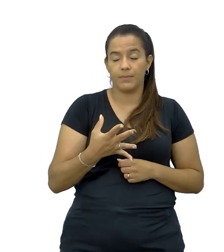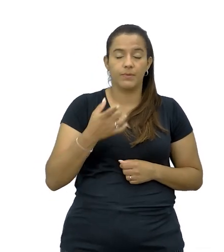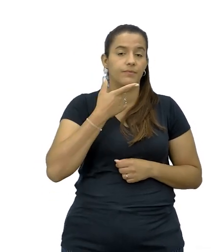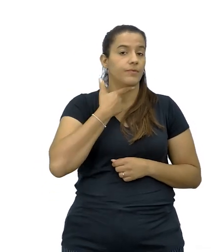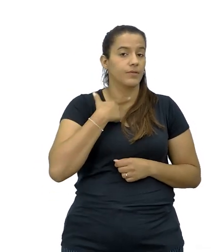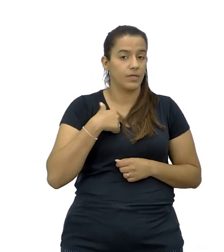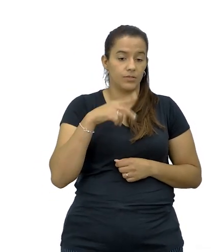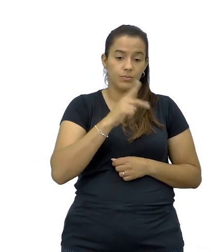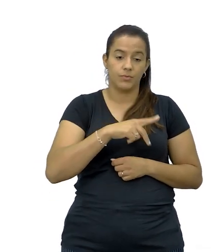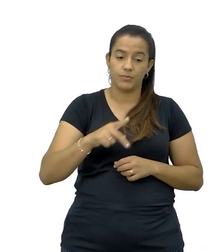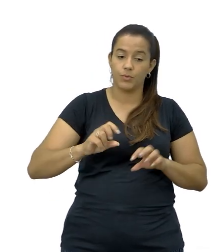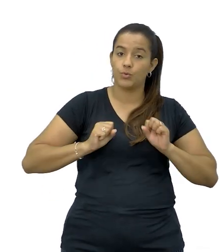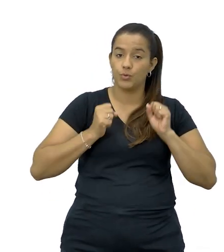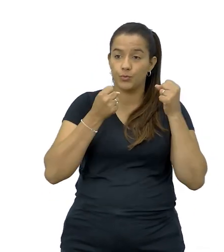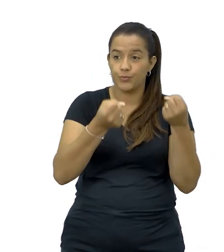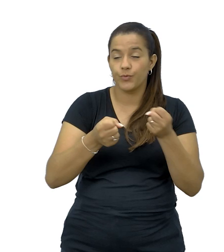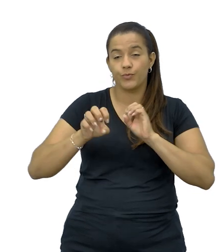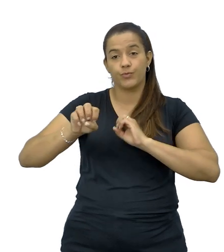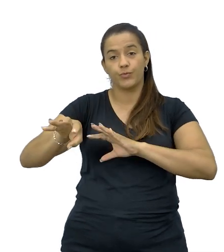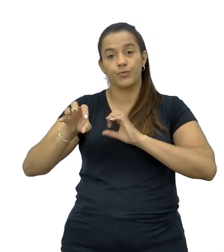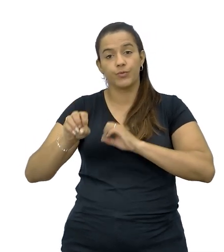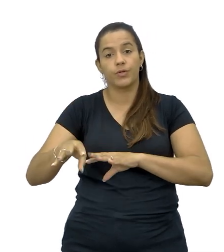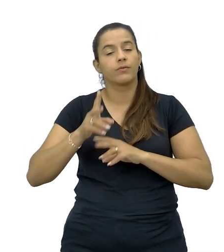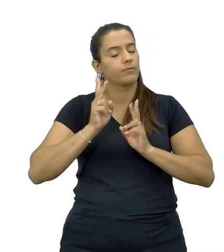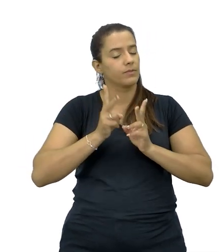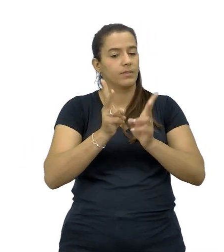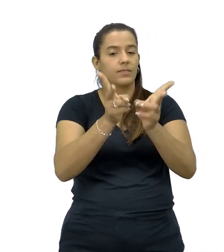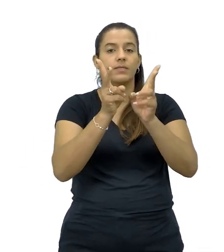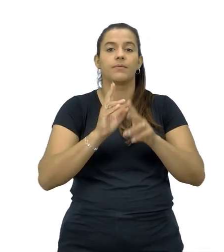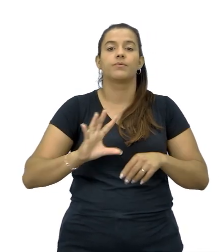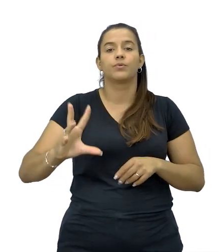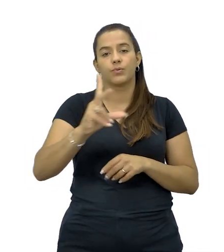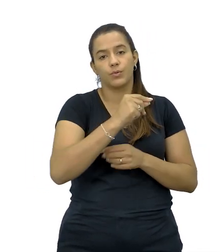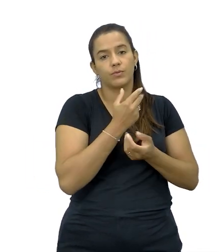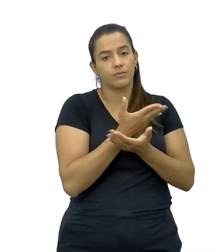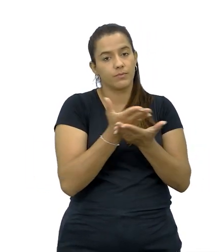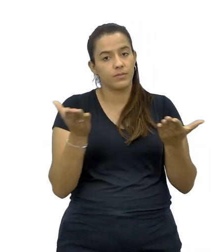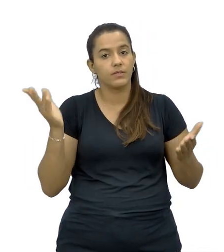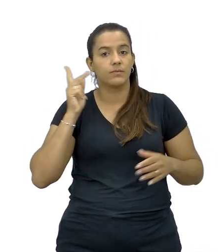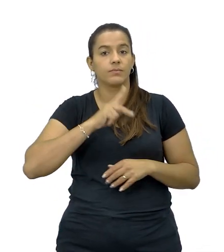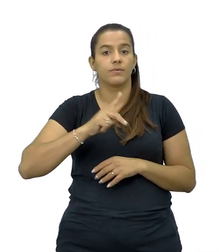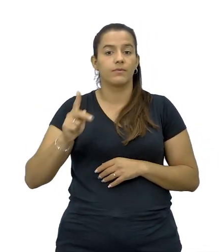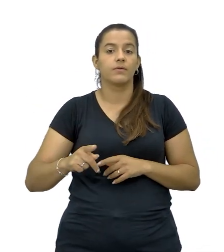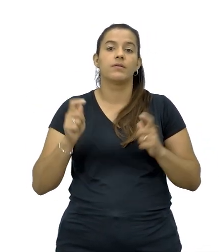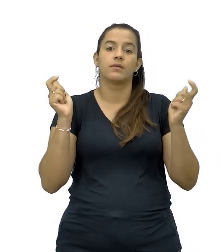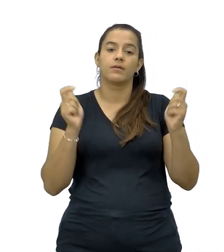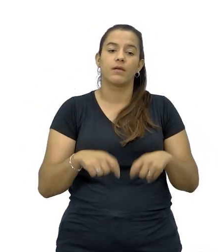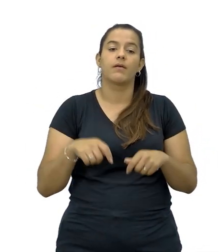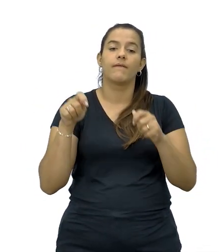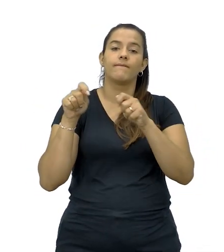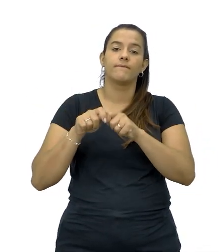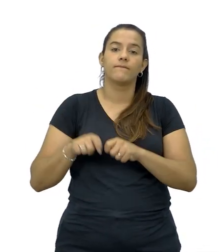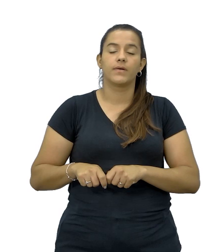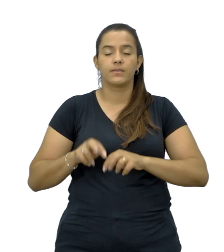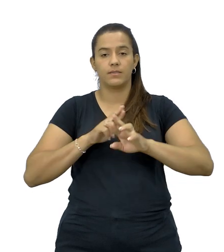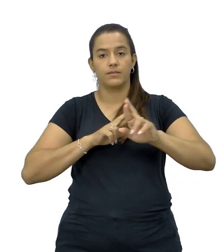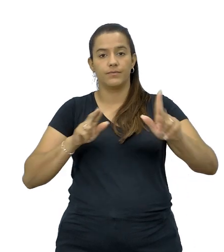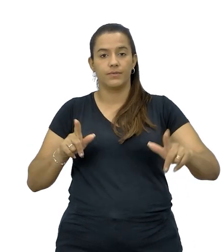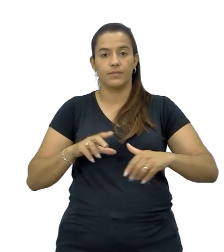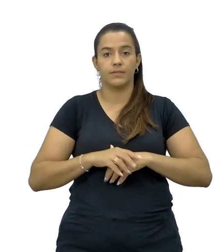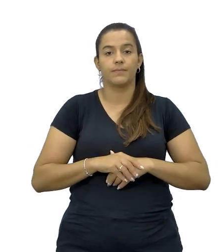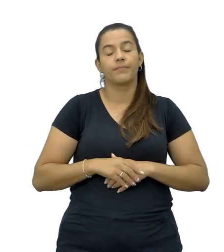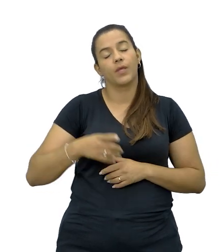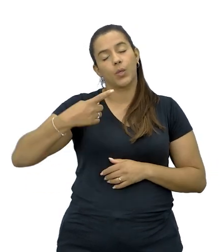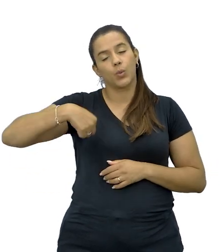do professor, a vontade que eu sei que está sempre presente em todos vocês, de fazer com que a diferença, né, é